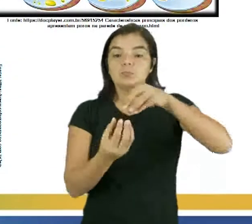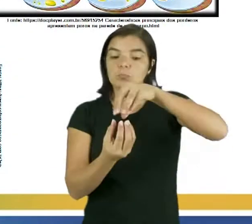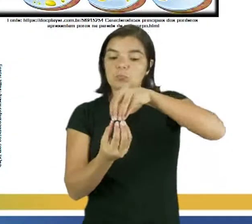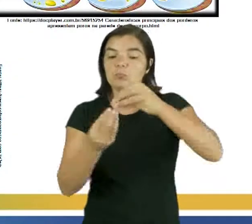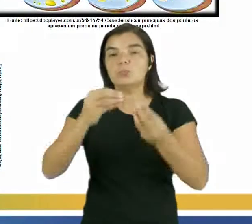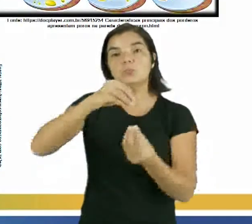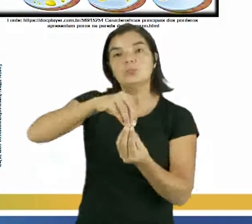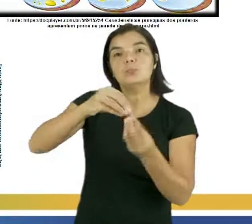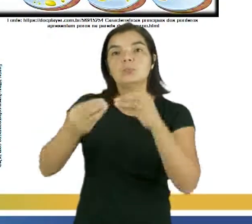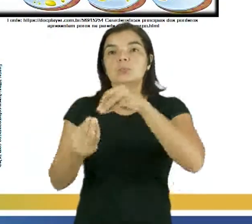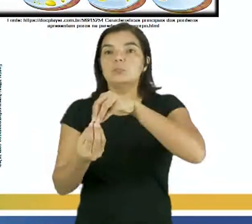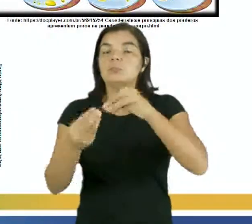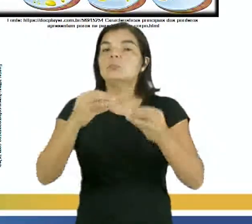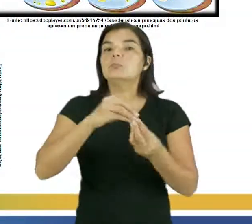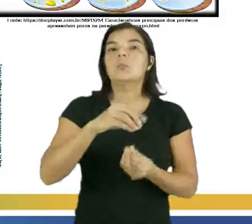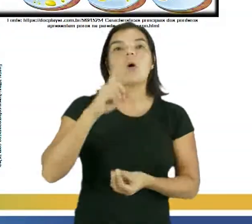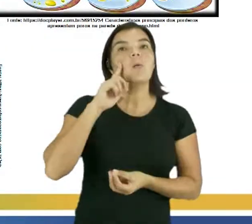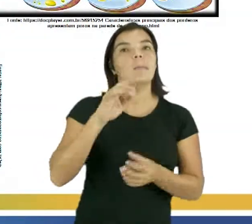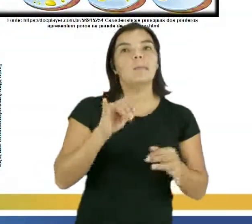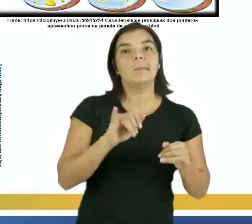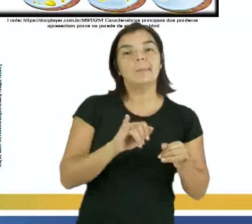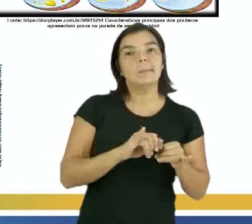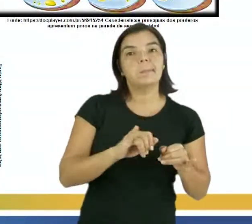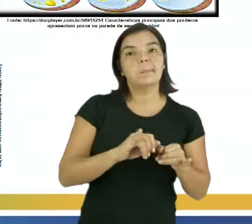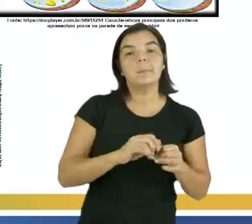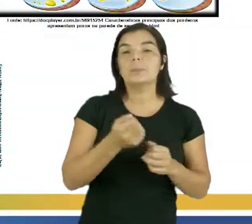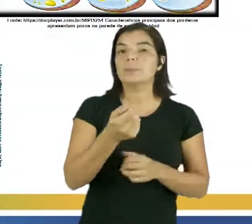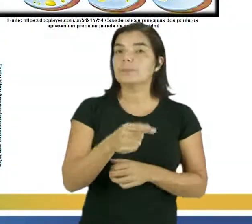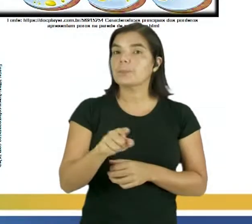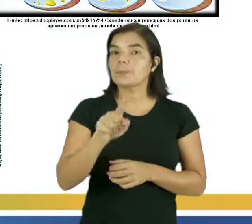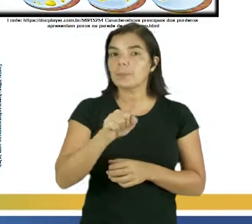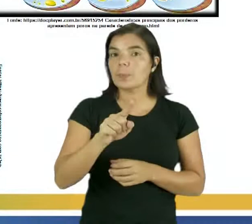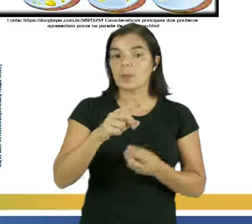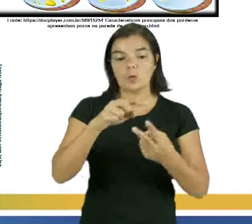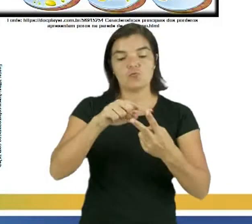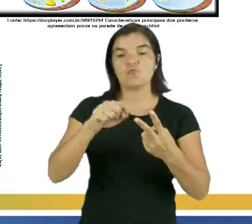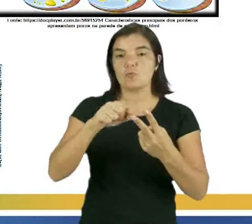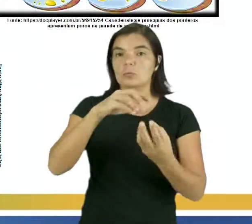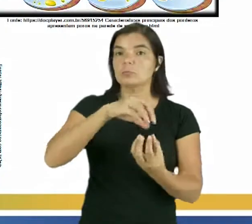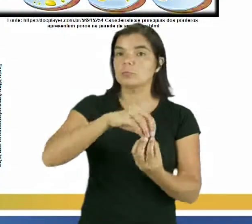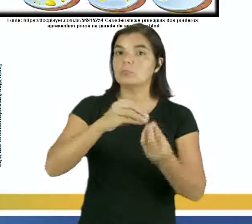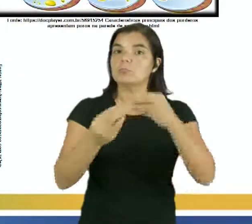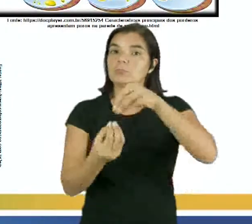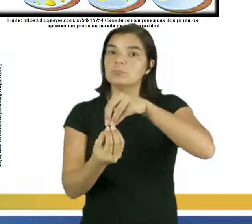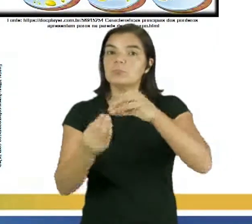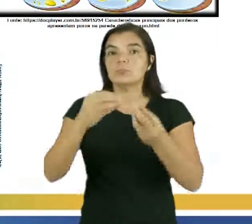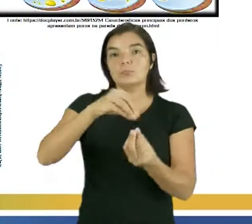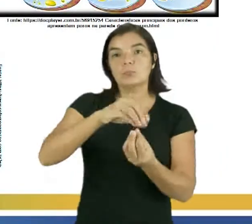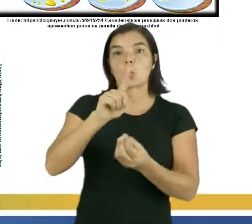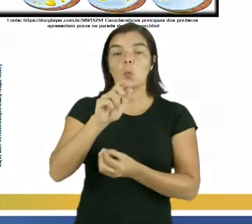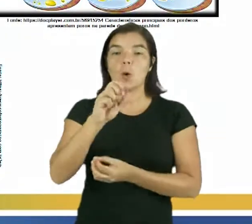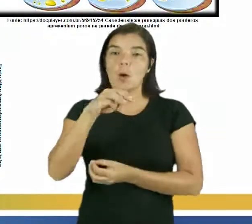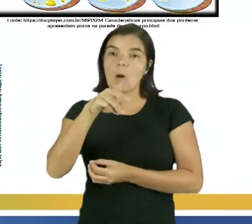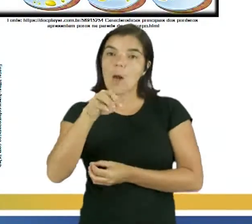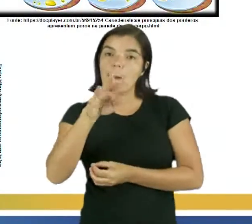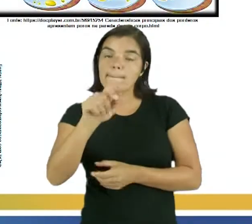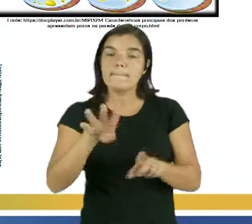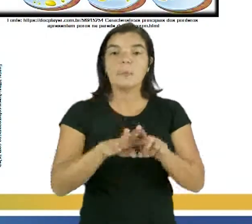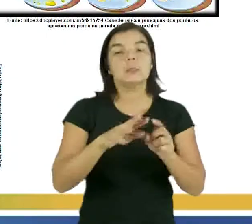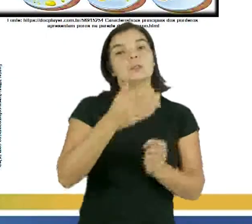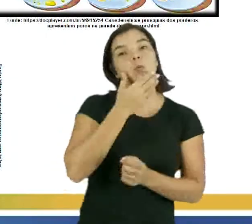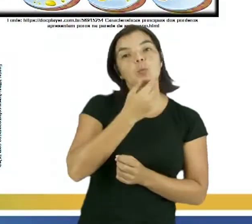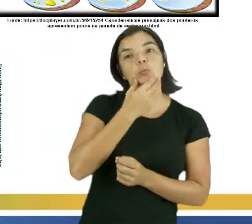a reprodução assexuada é aquela que não precisa da participação de dois indivíduos, cada um com um gameta diferente, o gameta feminino